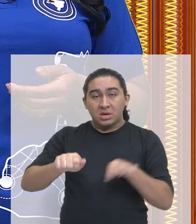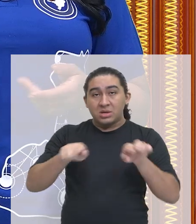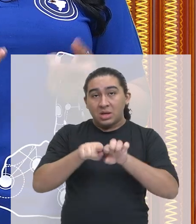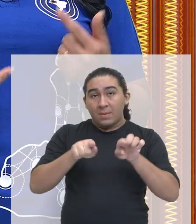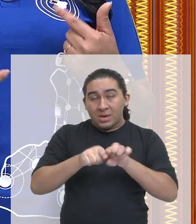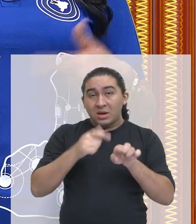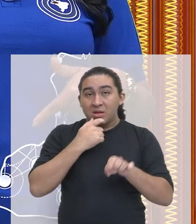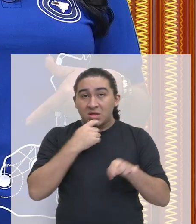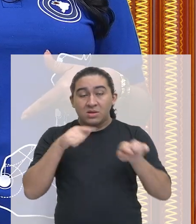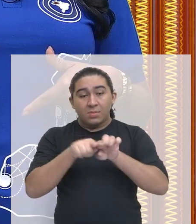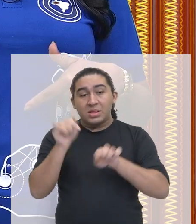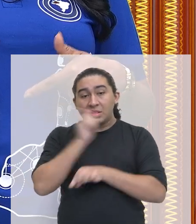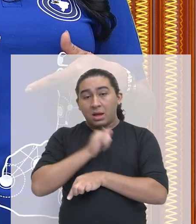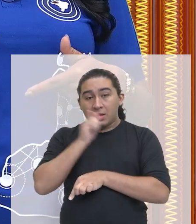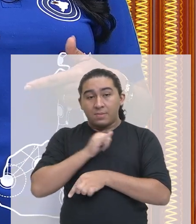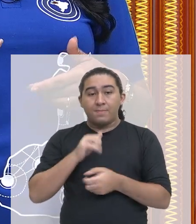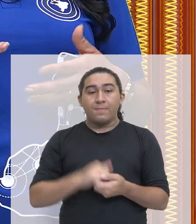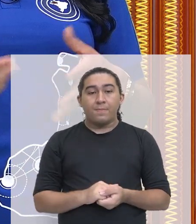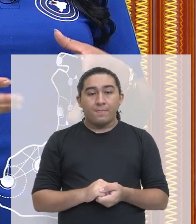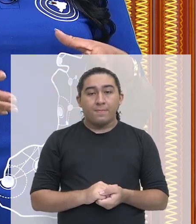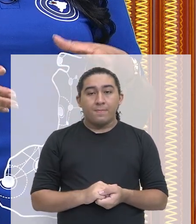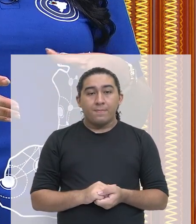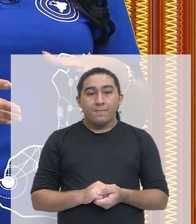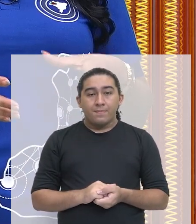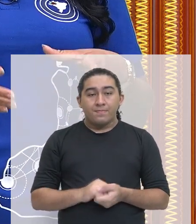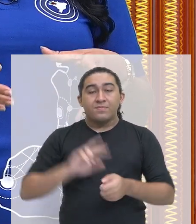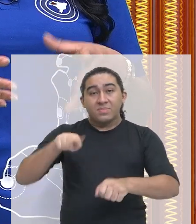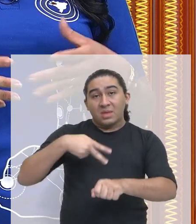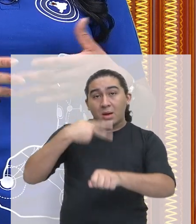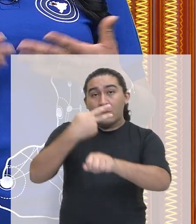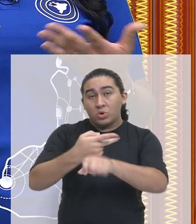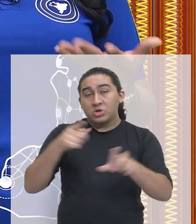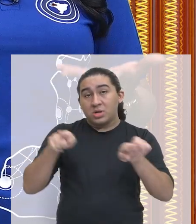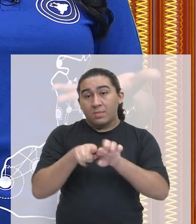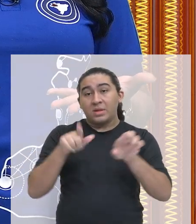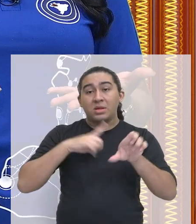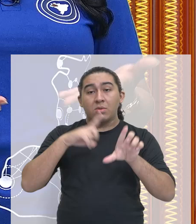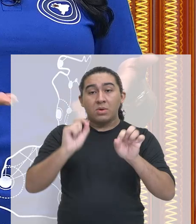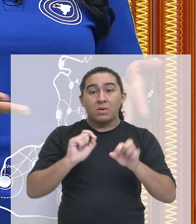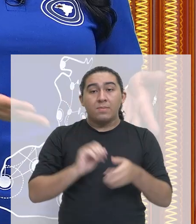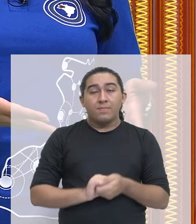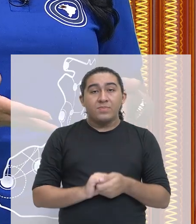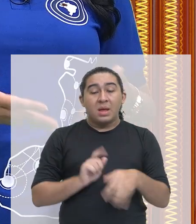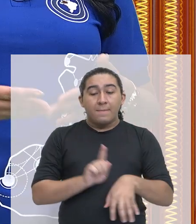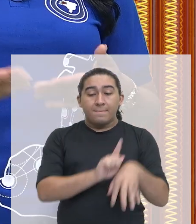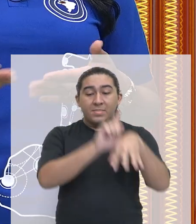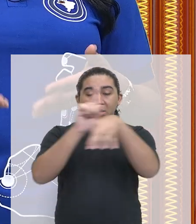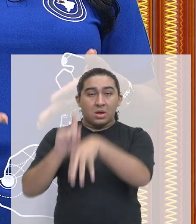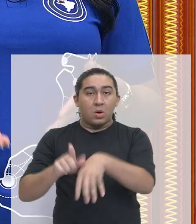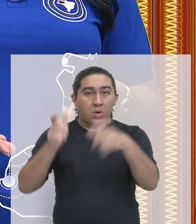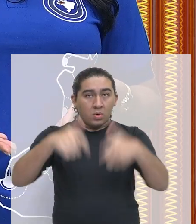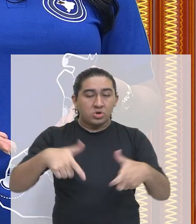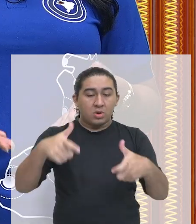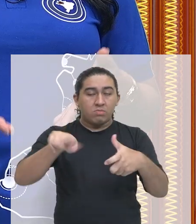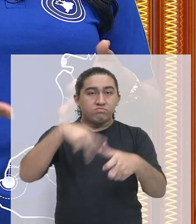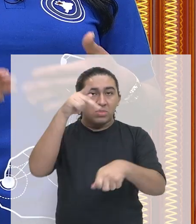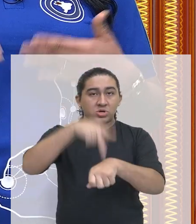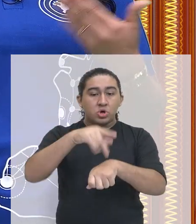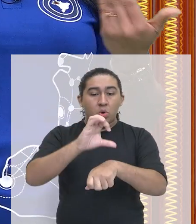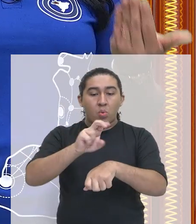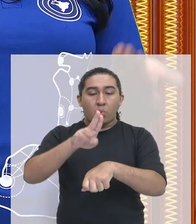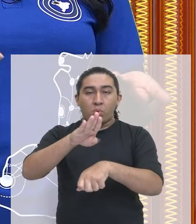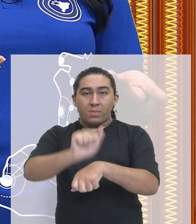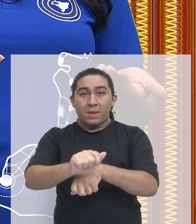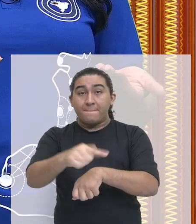Itália. Em contrapartida, haverá também a colocação de mísseis em Cuba. E Cuba é um território